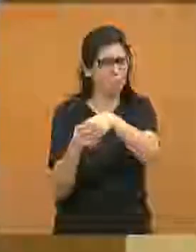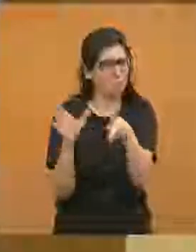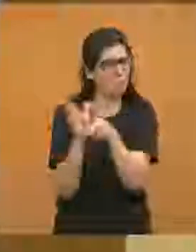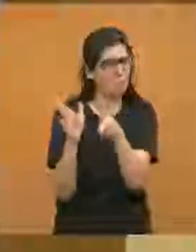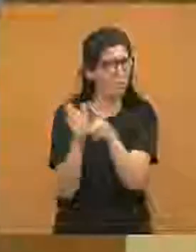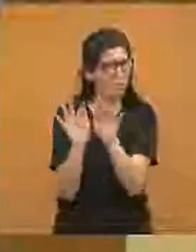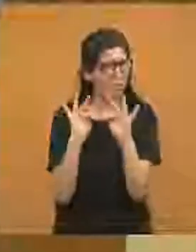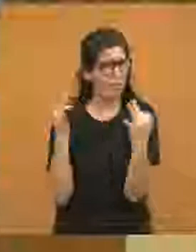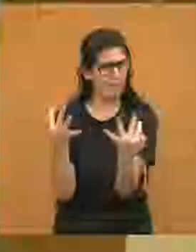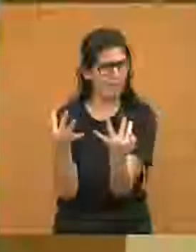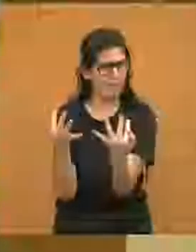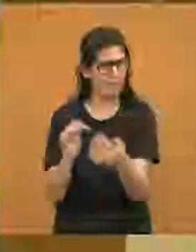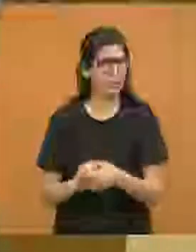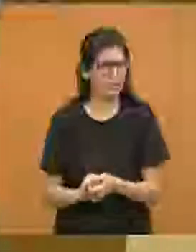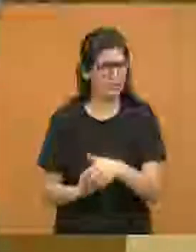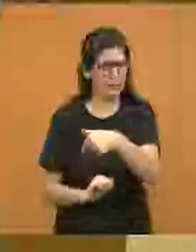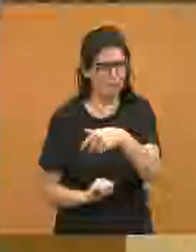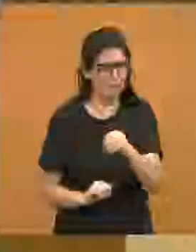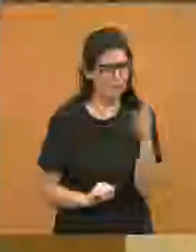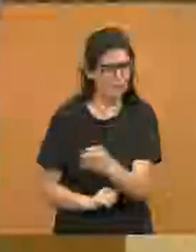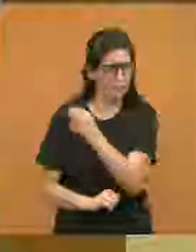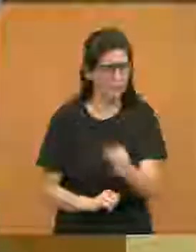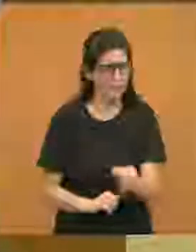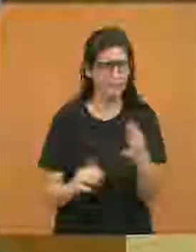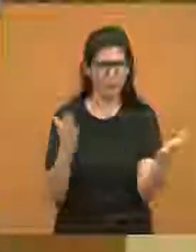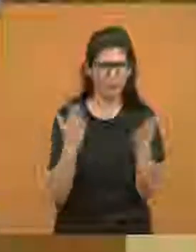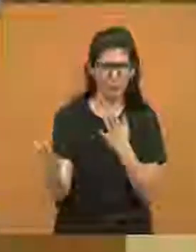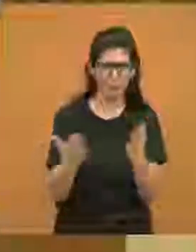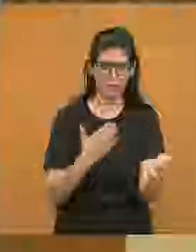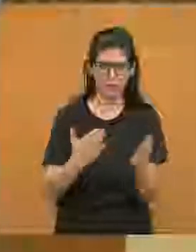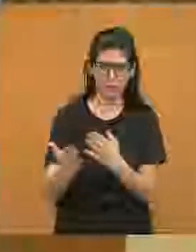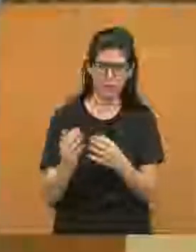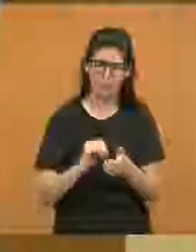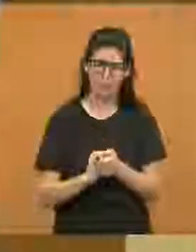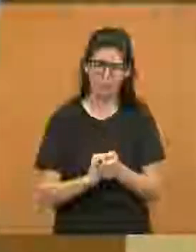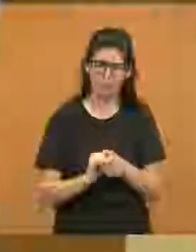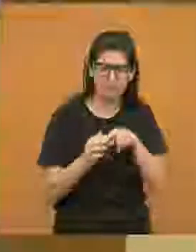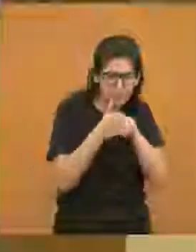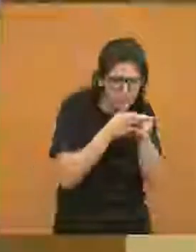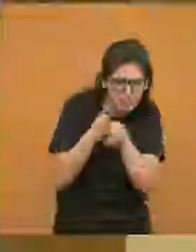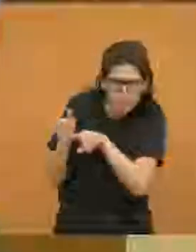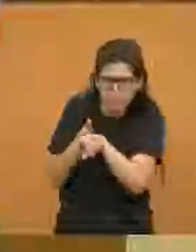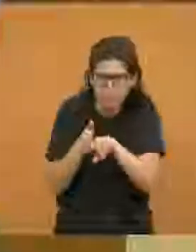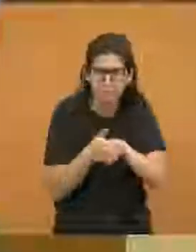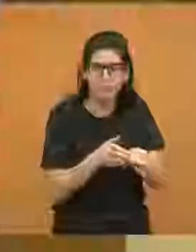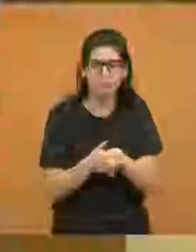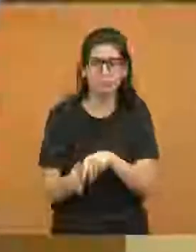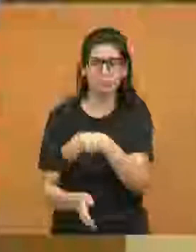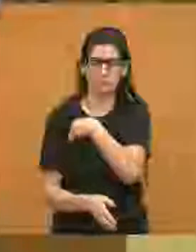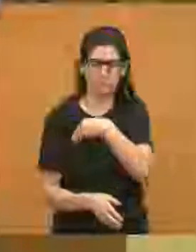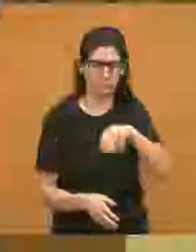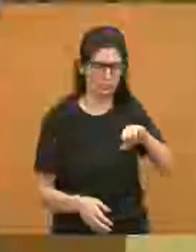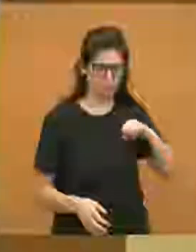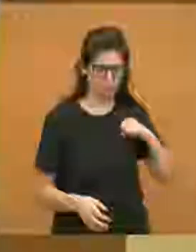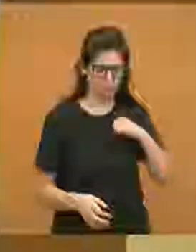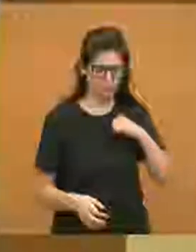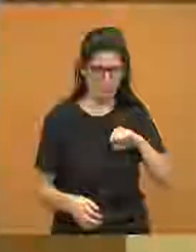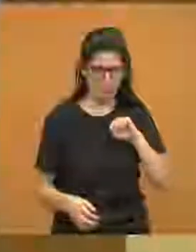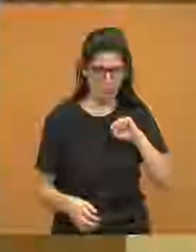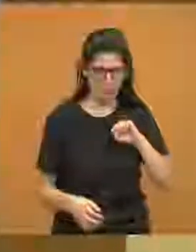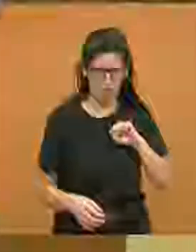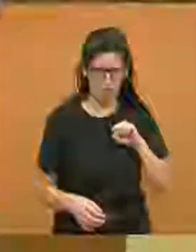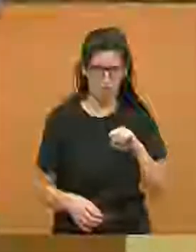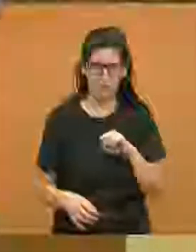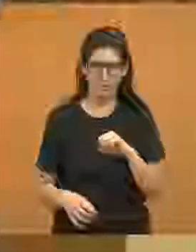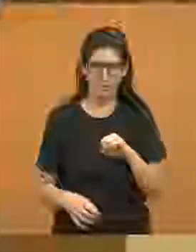e em 70% dos casos. Segundo o Ministério da Saúde, somente nos anos